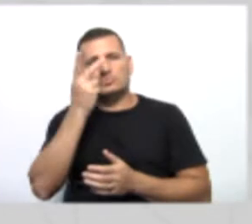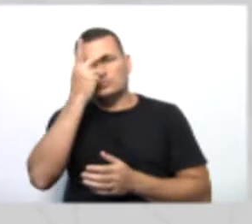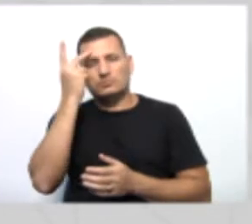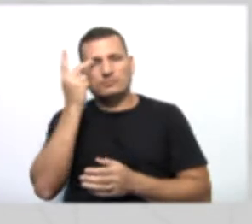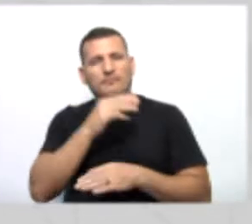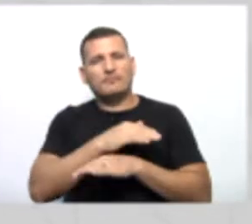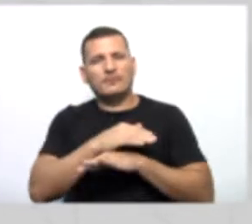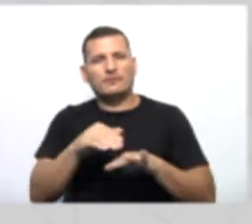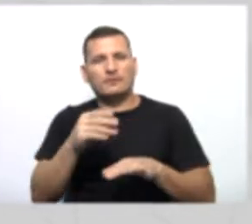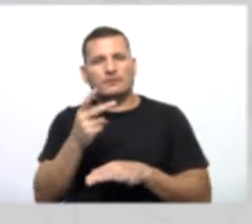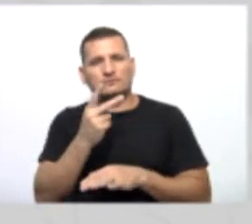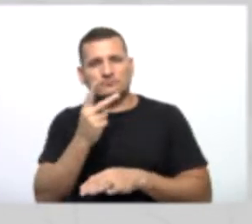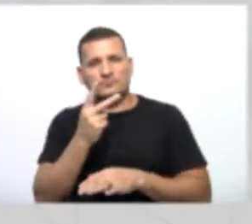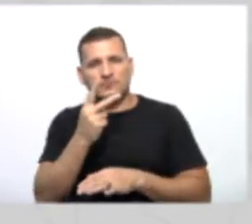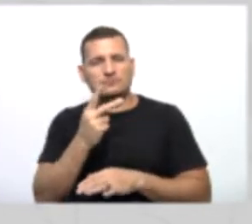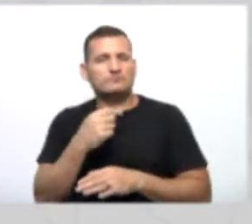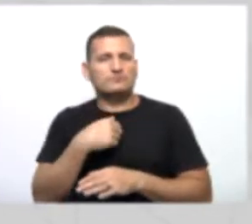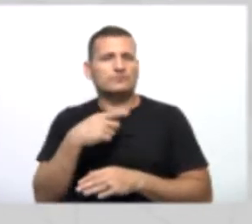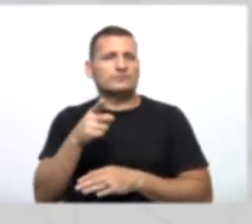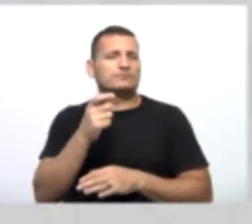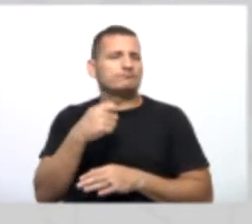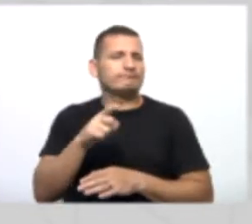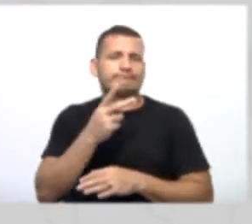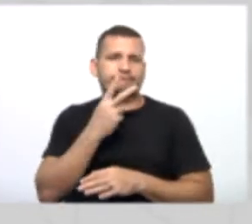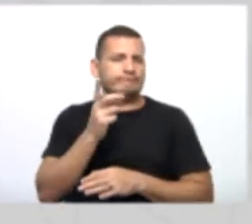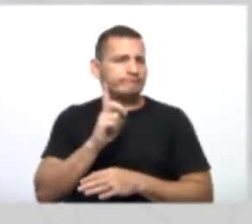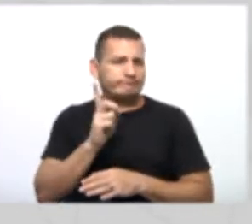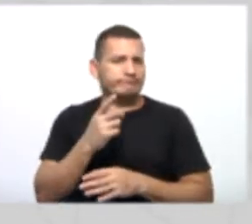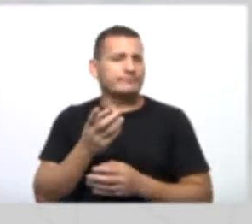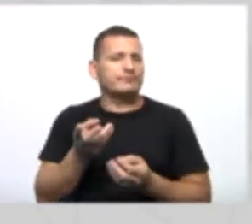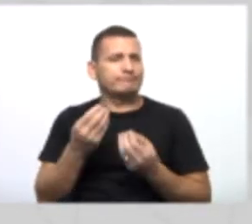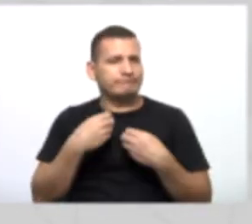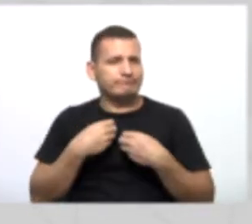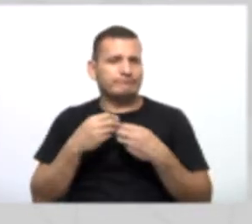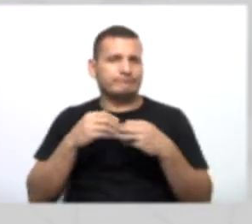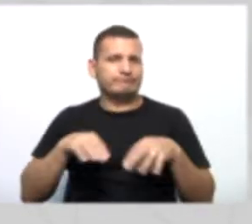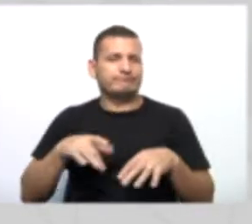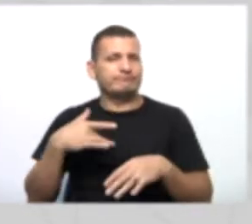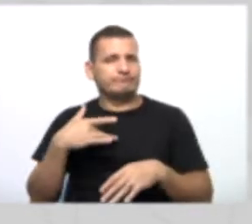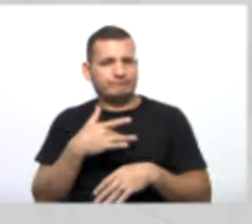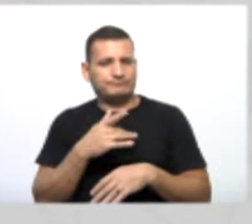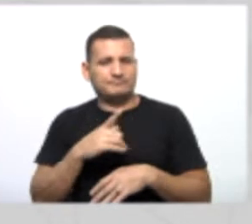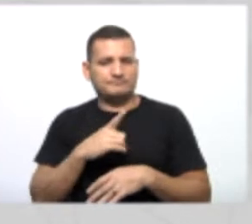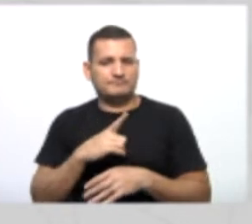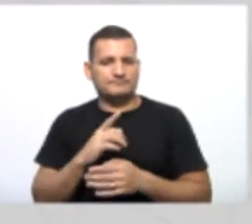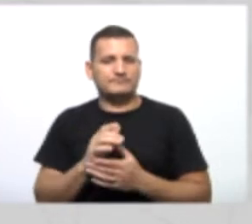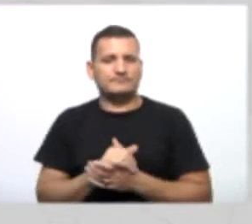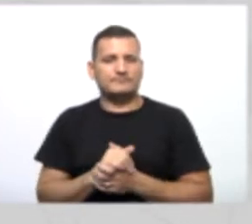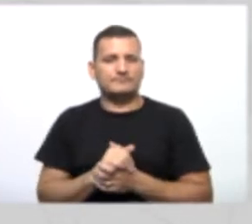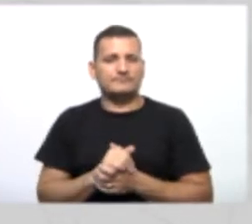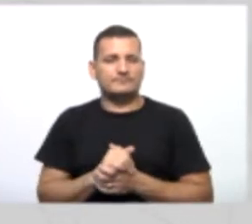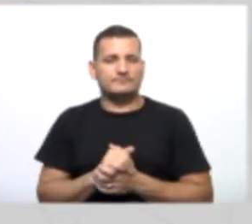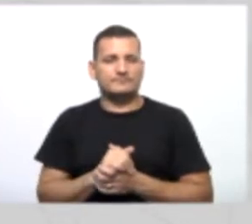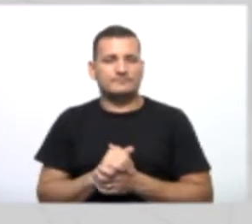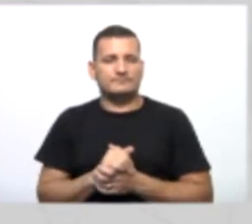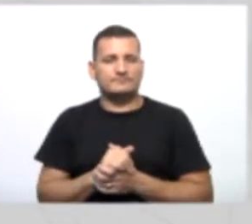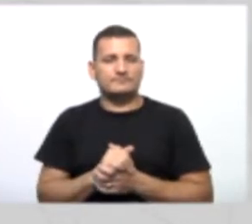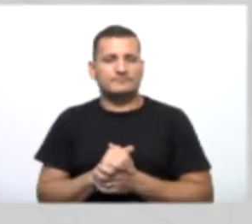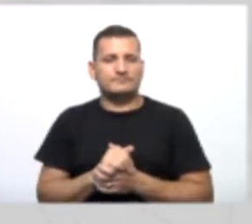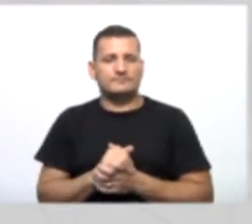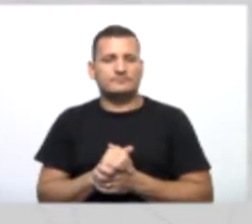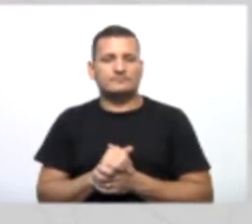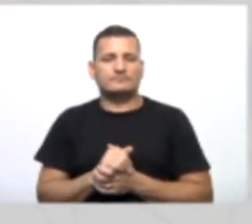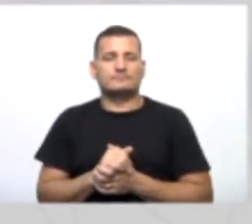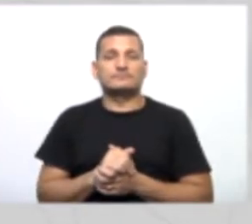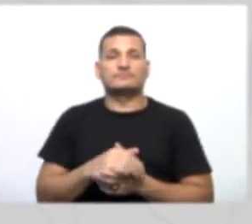mais. Eu espero que você não fume. Só traz prejuízo à saúde e ao meio ambiente. Olha lá, aquela bitaquinha, né? Aquele filtrozinho de